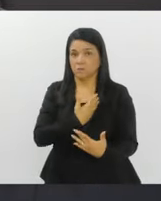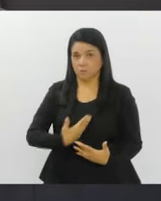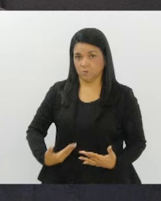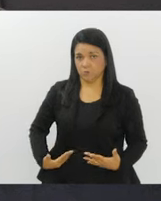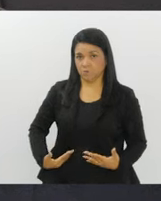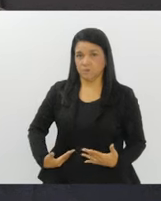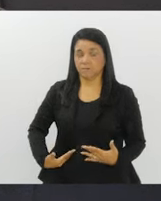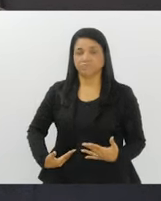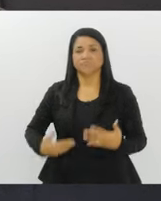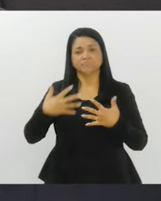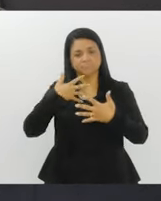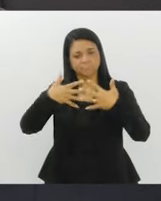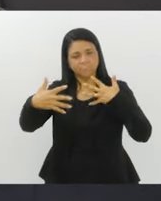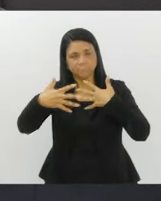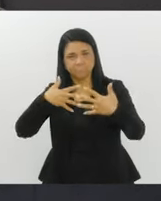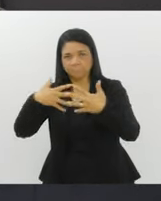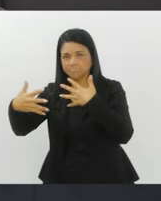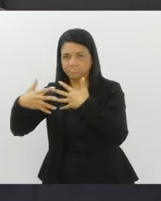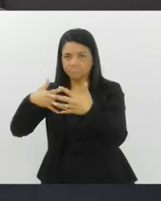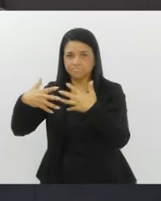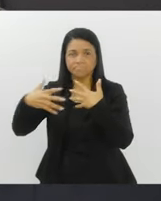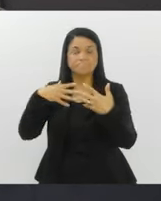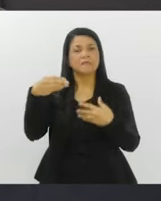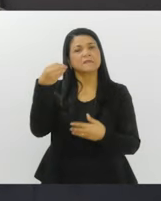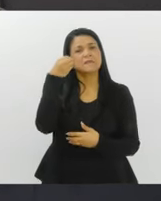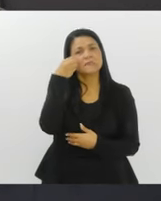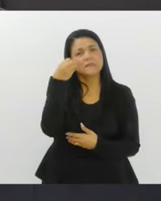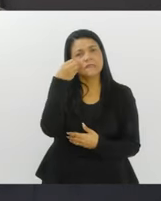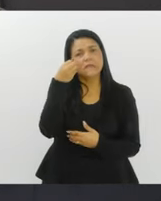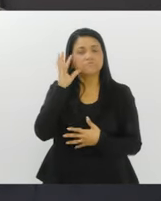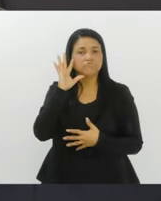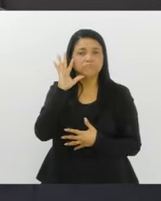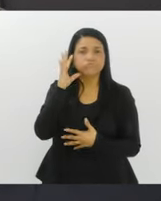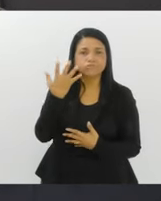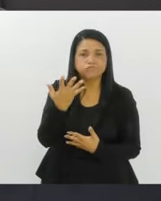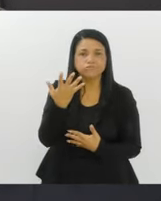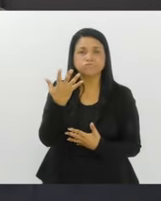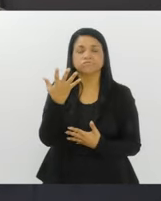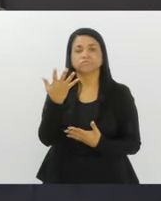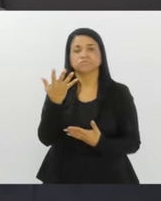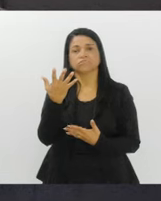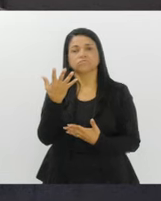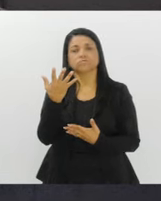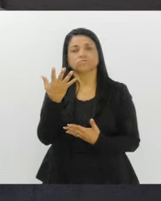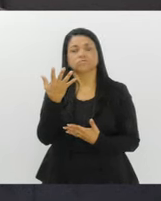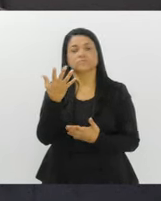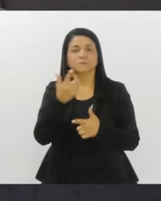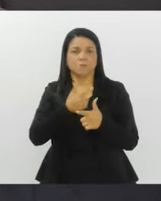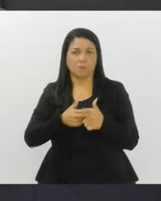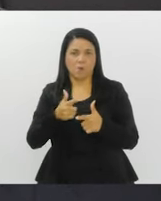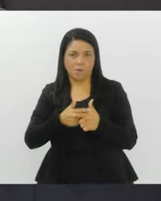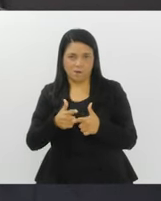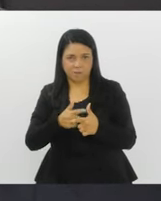de forma transparente e por tentar solucionar esse caso de uma vez